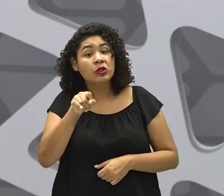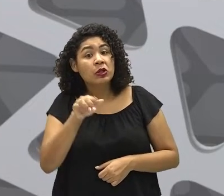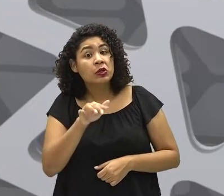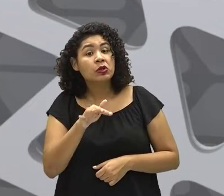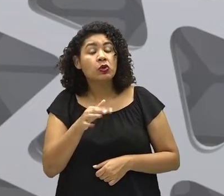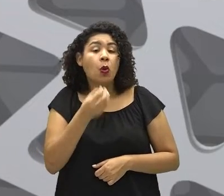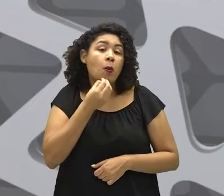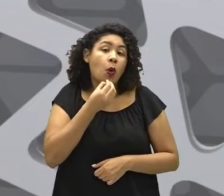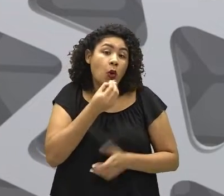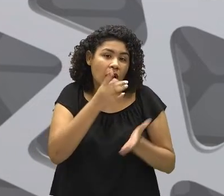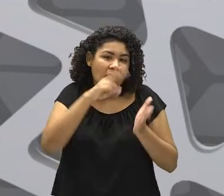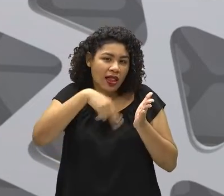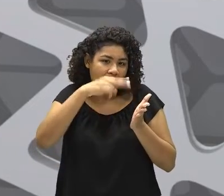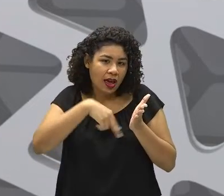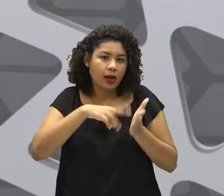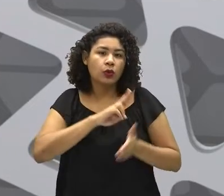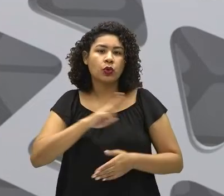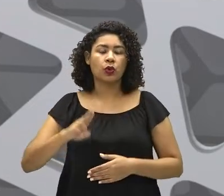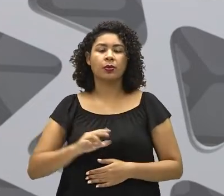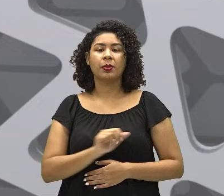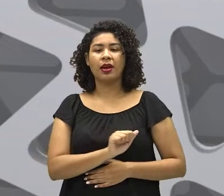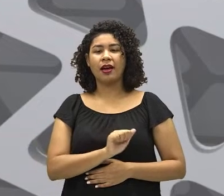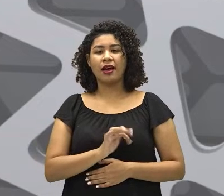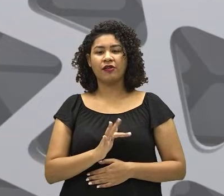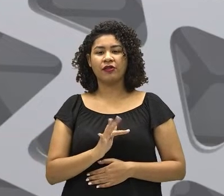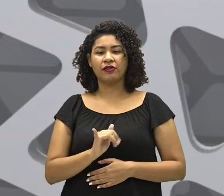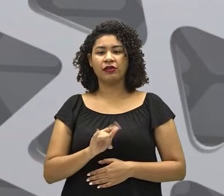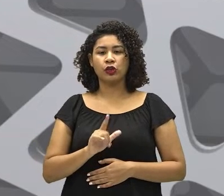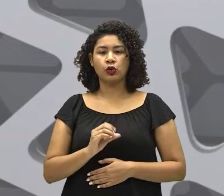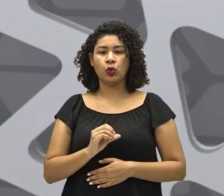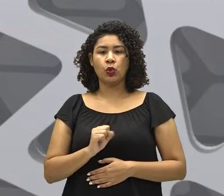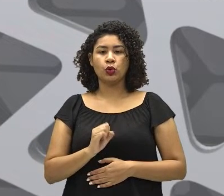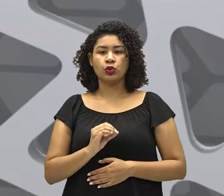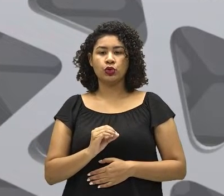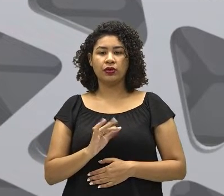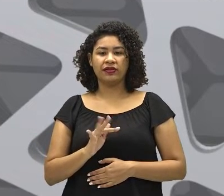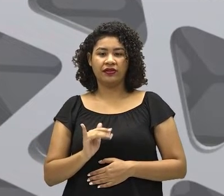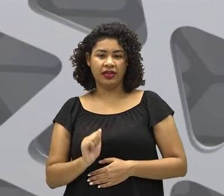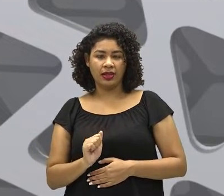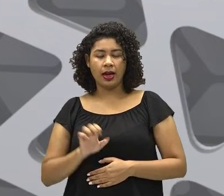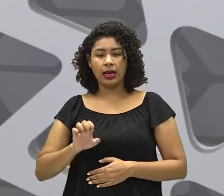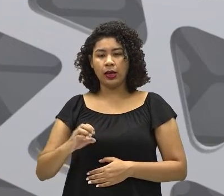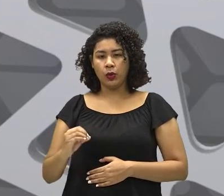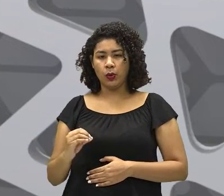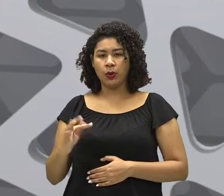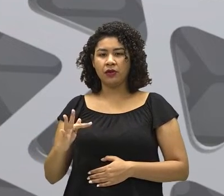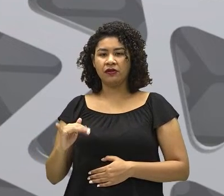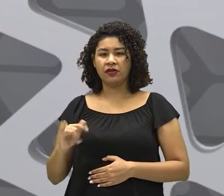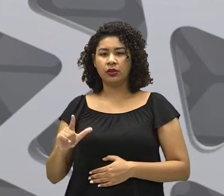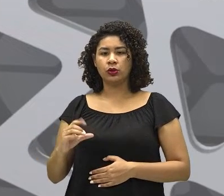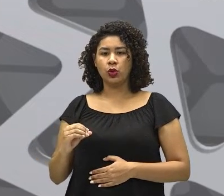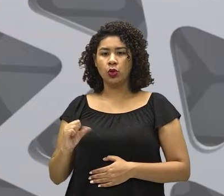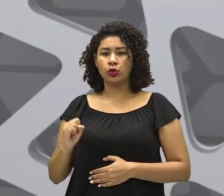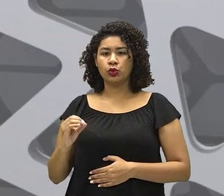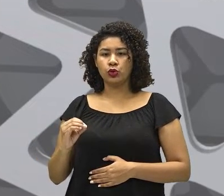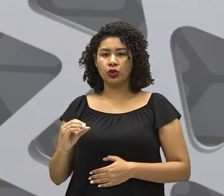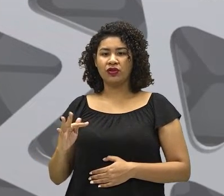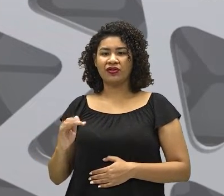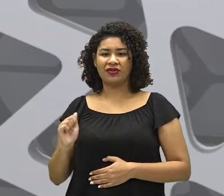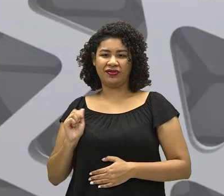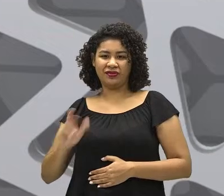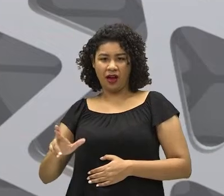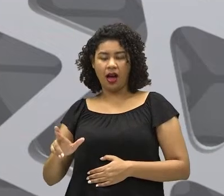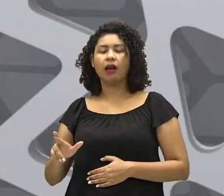de ler, que se chama A Filosofia e o Filosofar, que ele traz do professor Evandro Luiz Guedin,